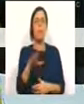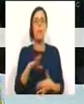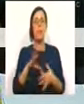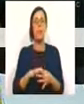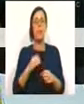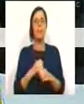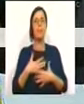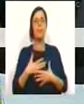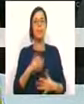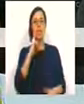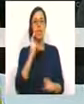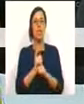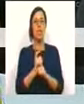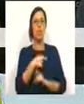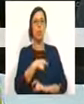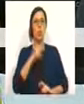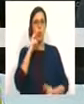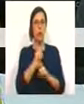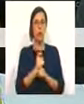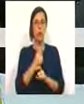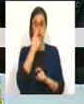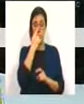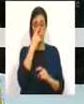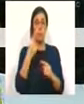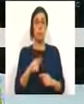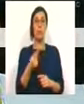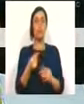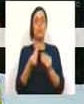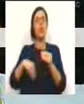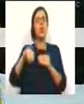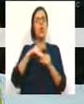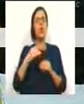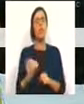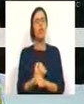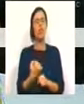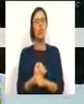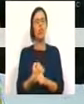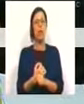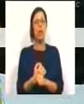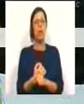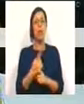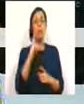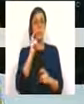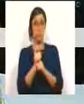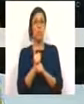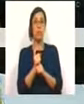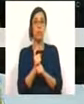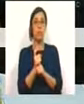da carreira de inspetor que tem o seu suplemento função de expectativa